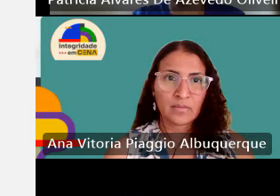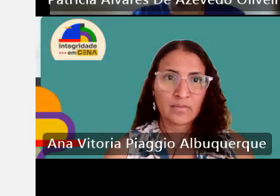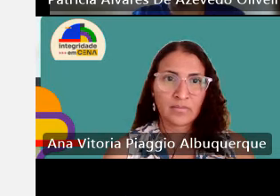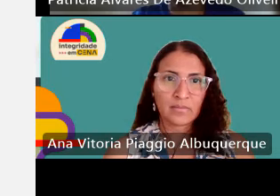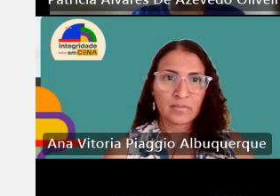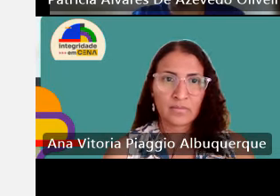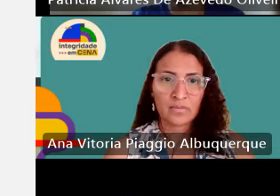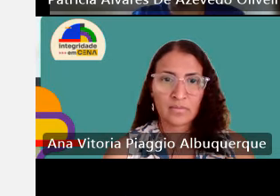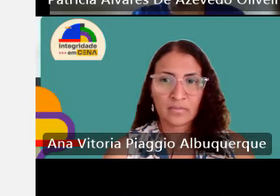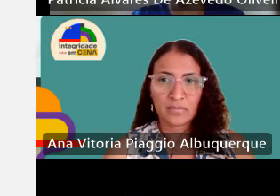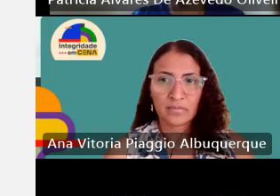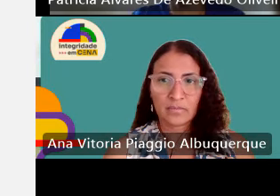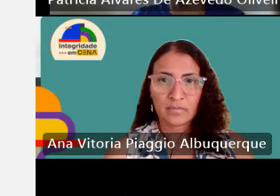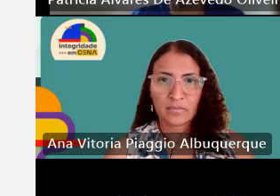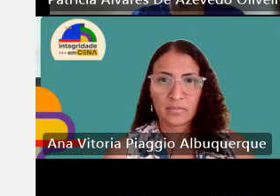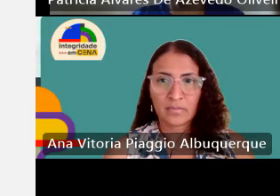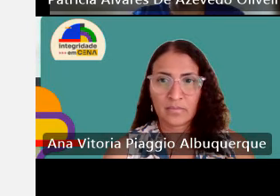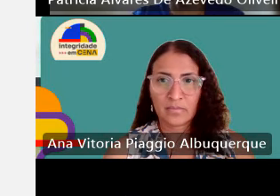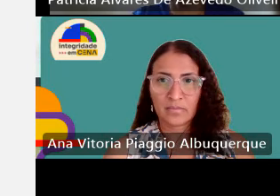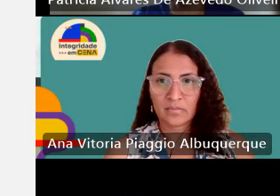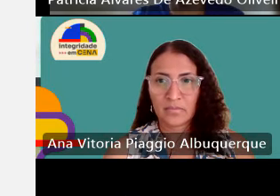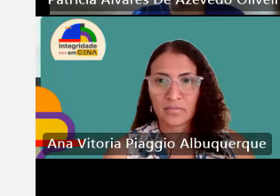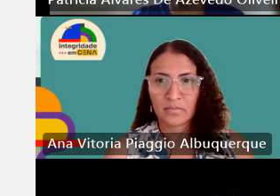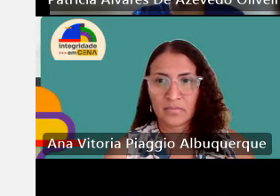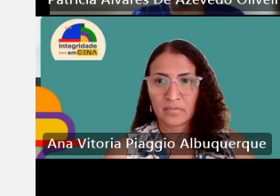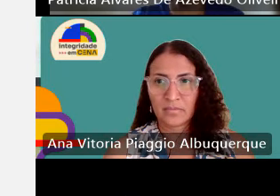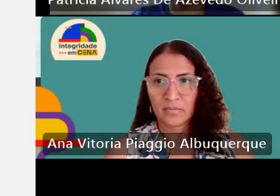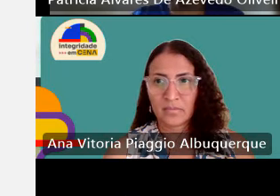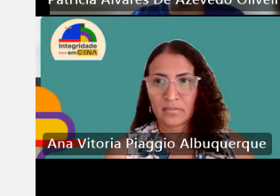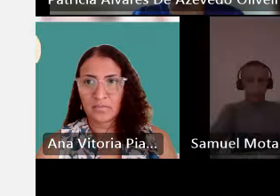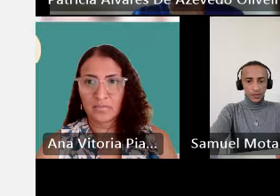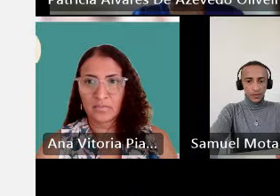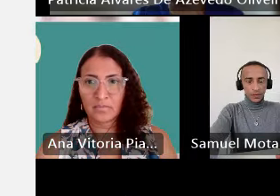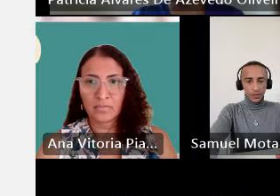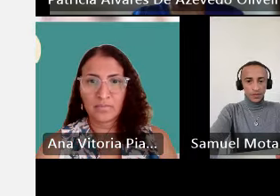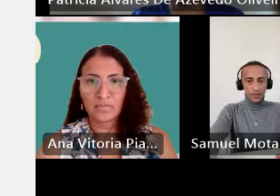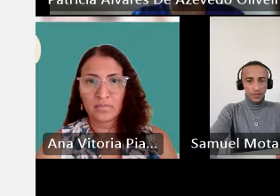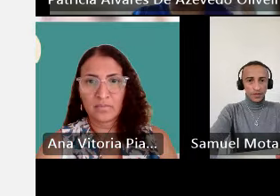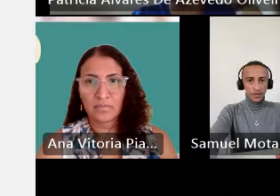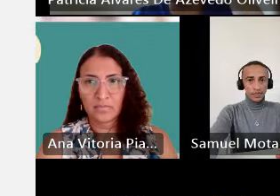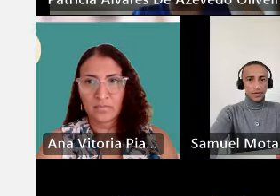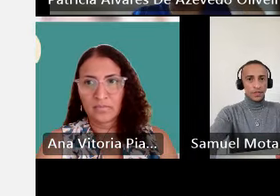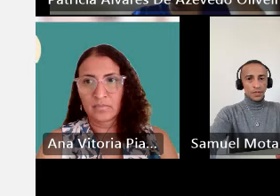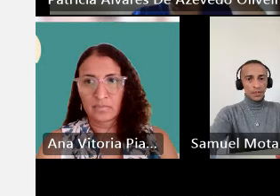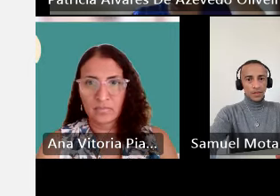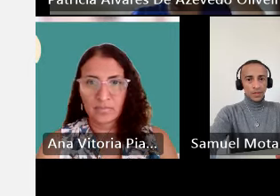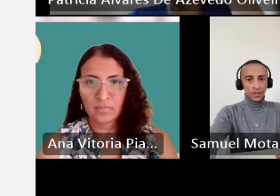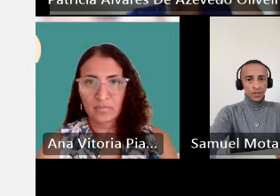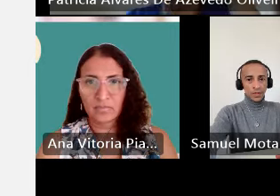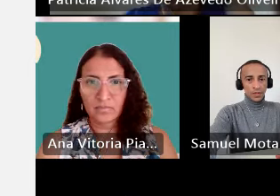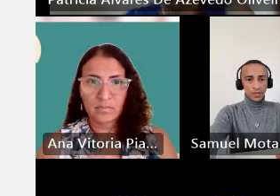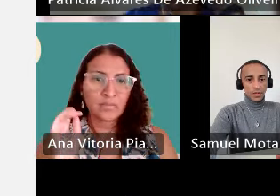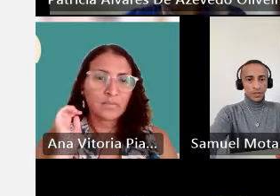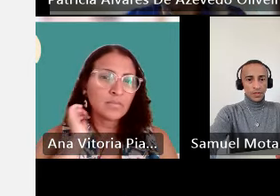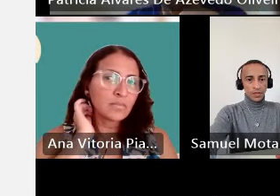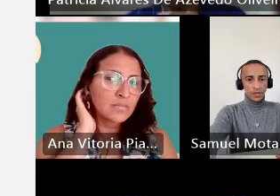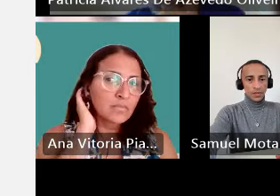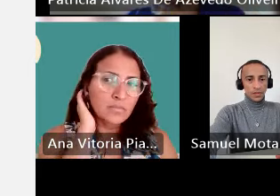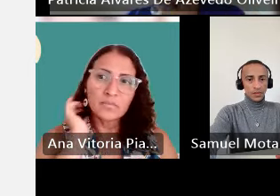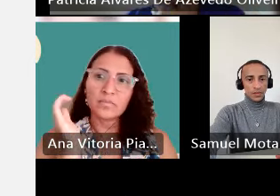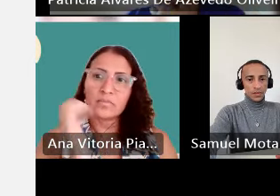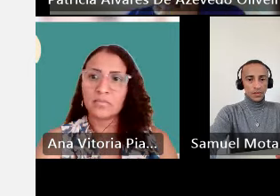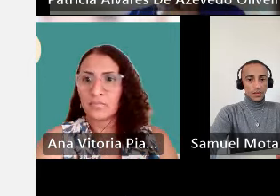demonstrar então a gente precisa tomar decisões que sejam fundamentais adas motivadas a motivação ela